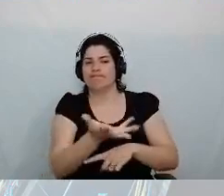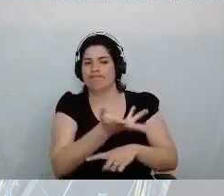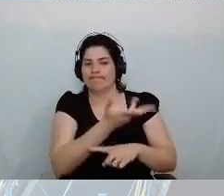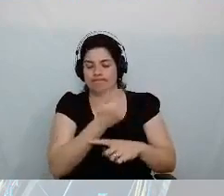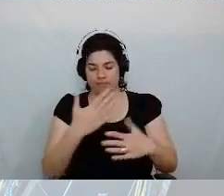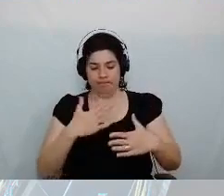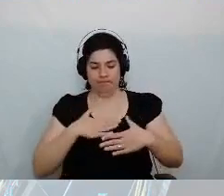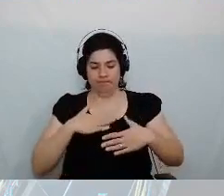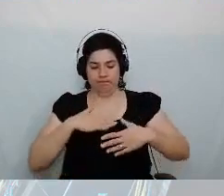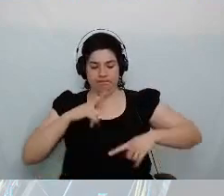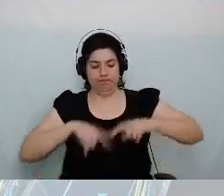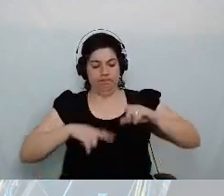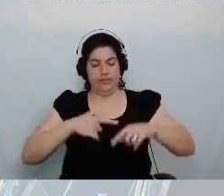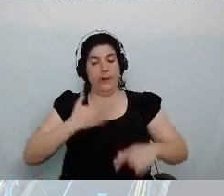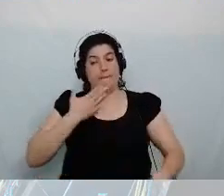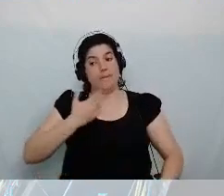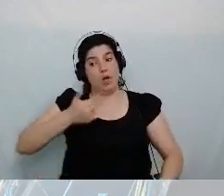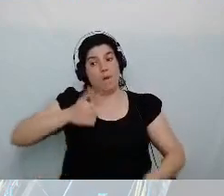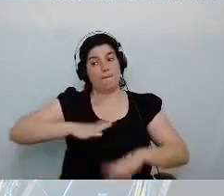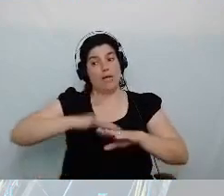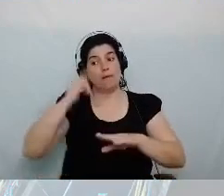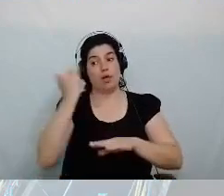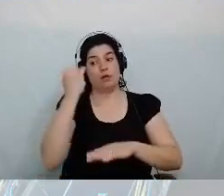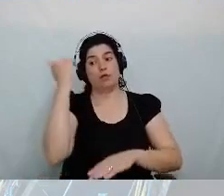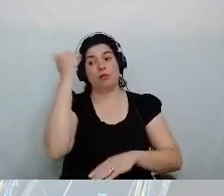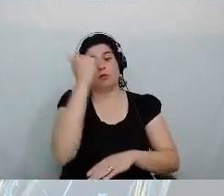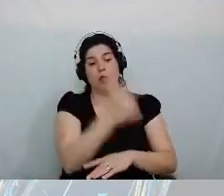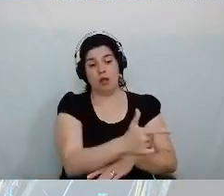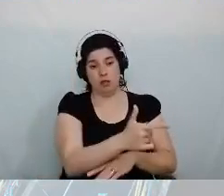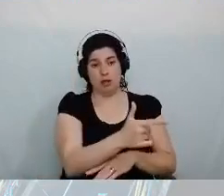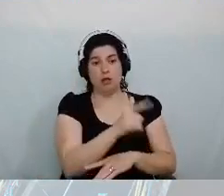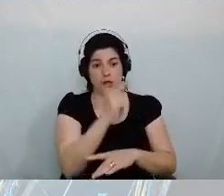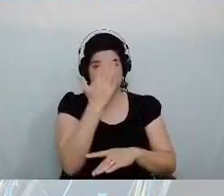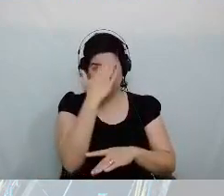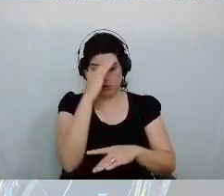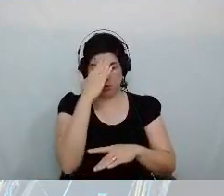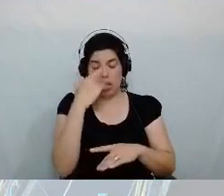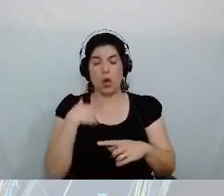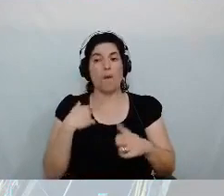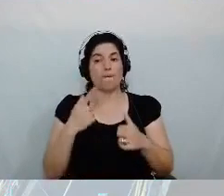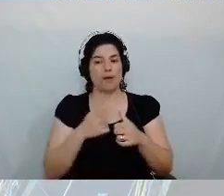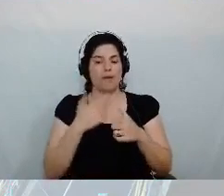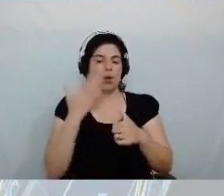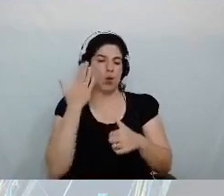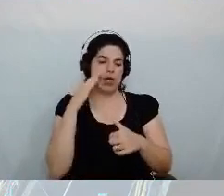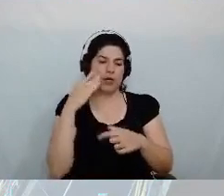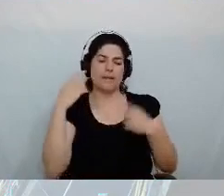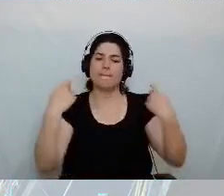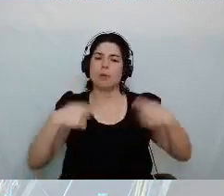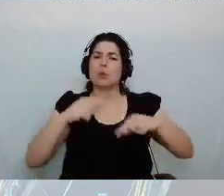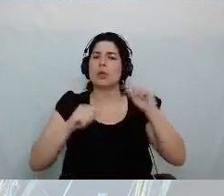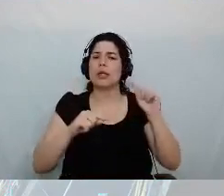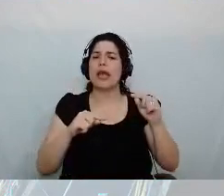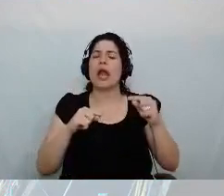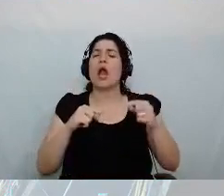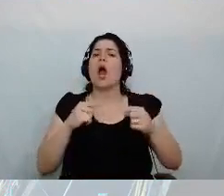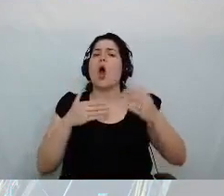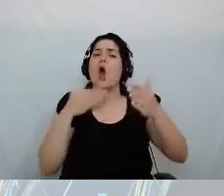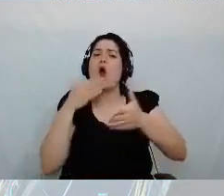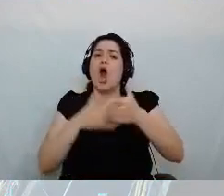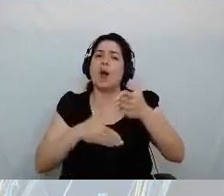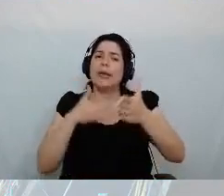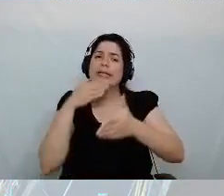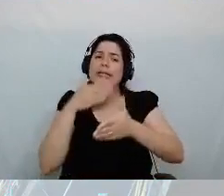item é mais importante que o dele. Tudo bem? Primeira coisa que eu preciso entender. Quais os obstáculos que impedem